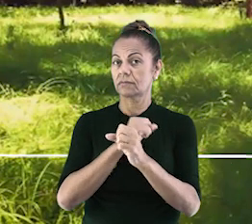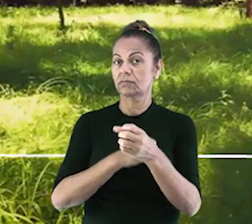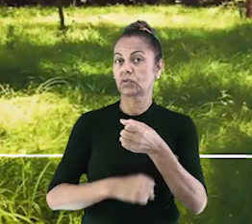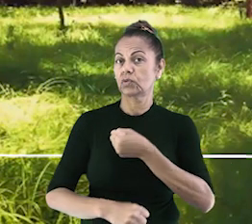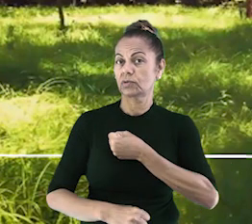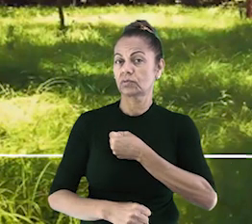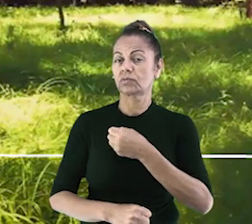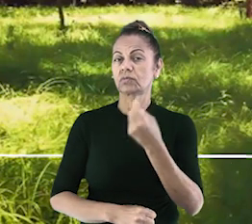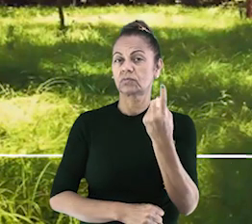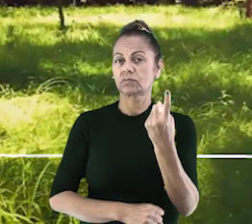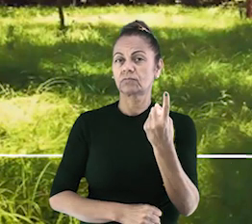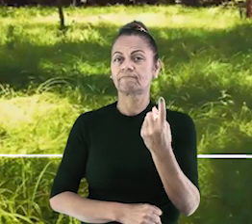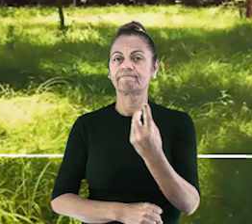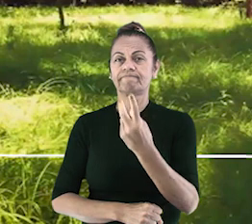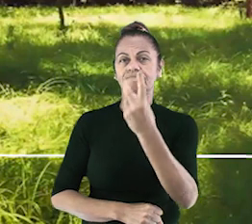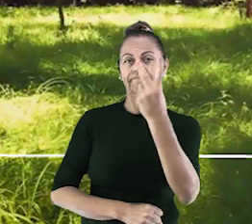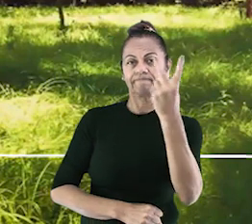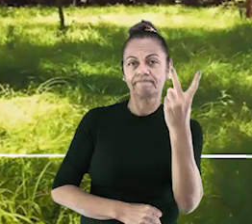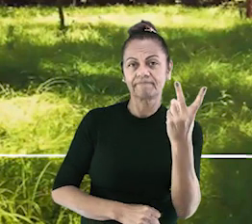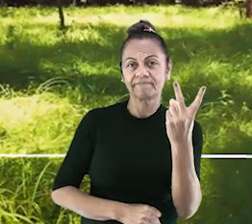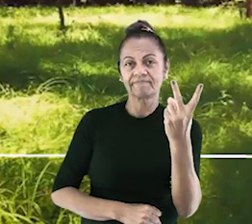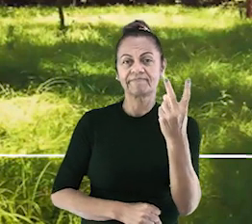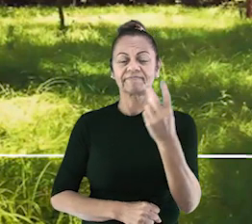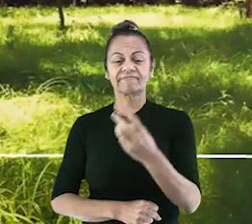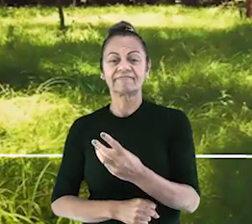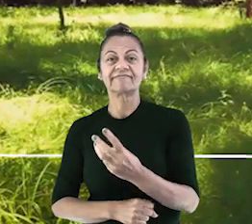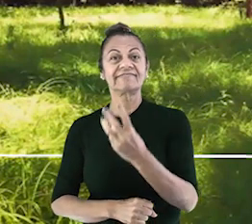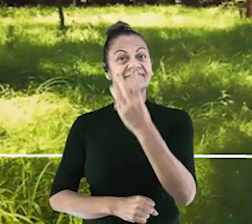Conta comigo novamente até três. Vai.